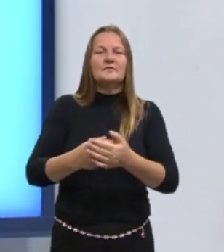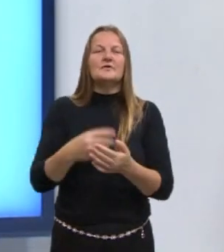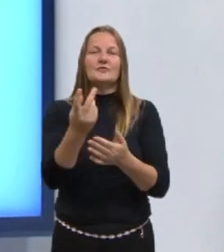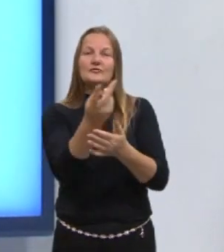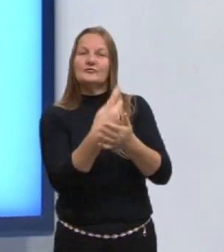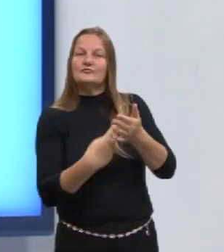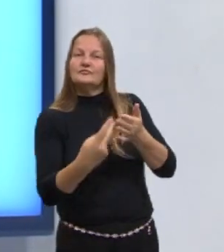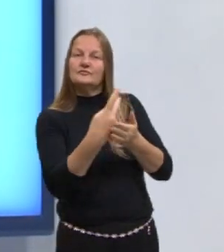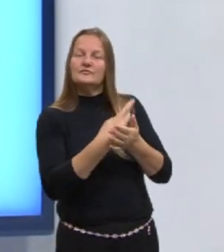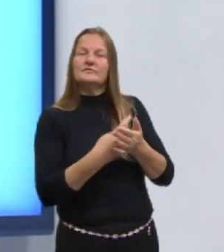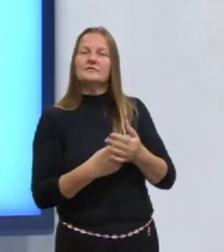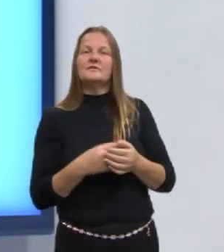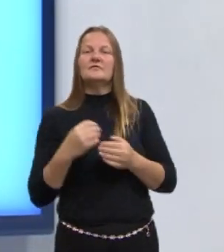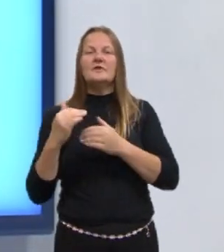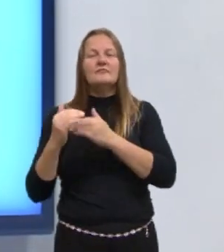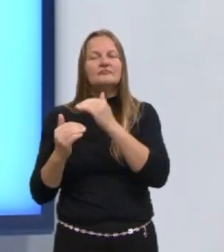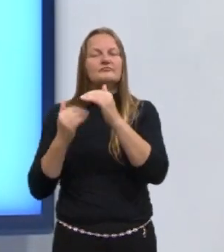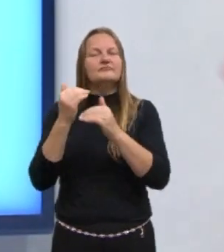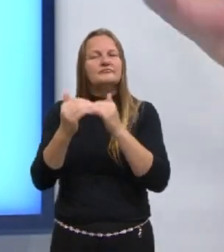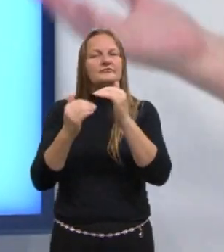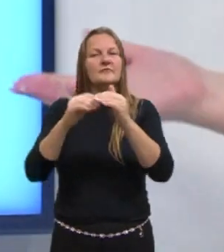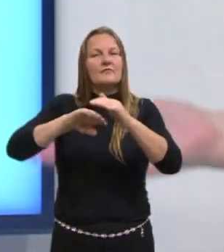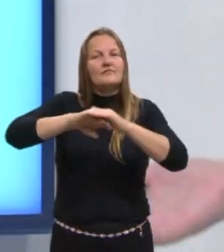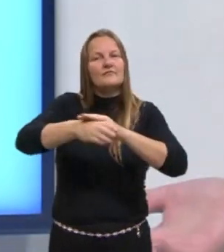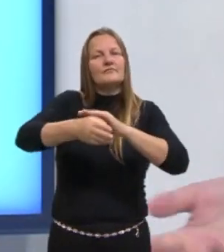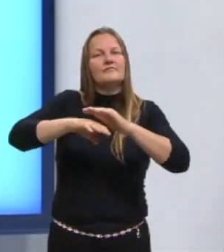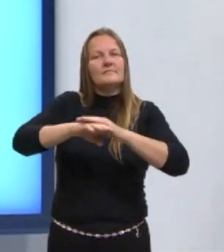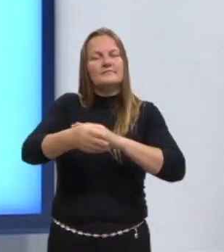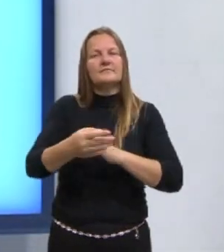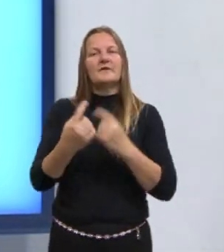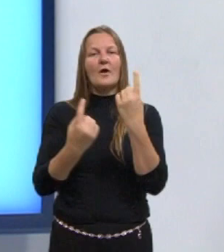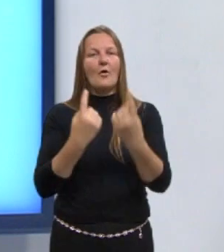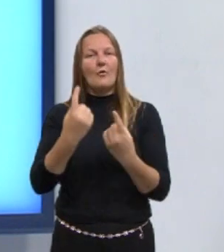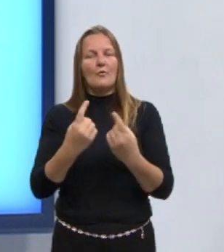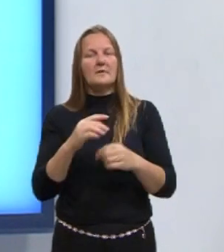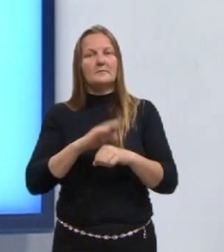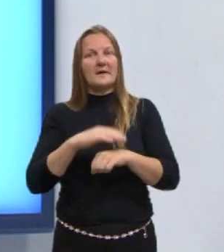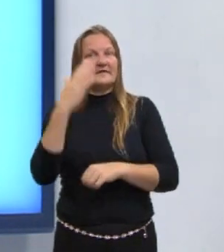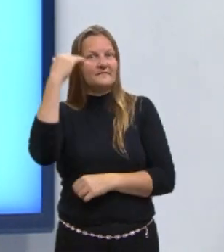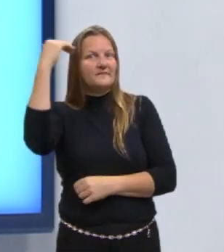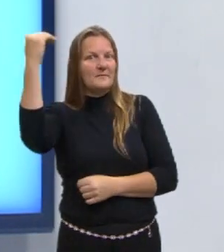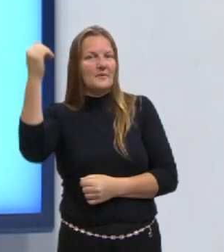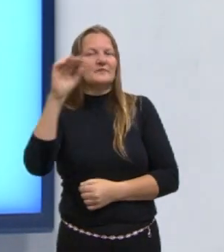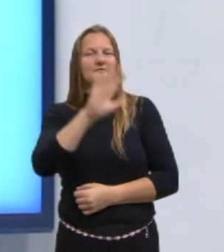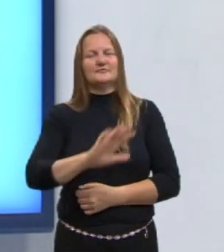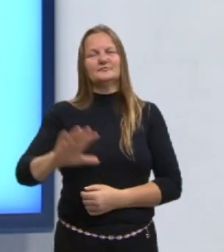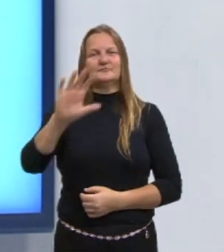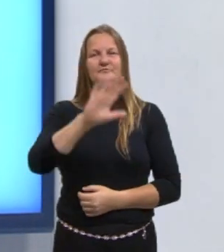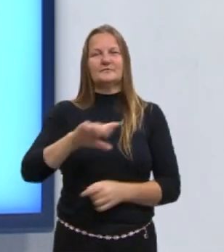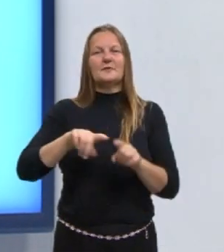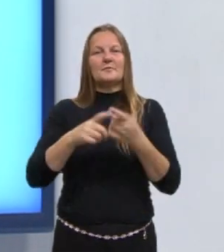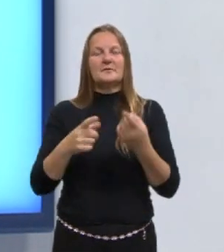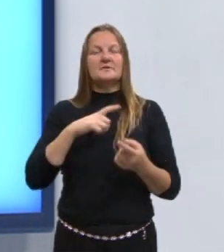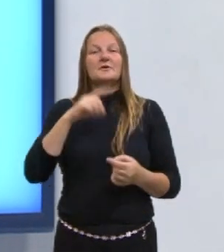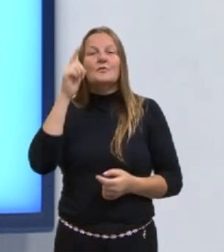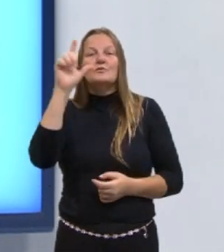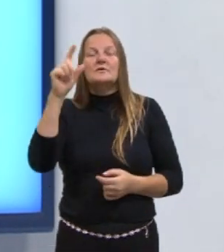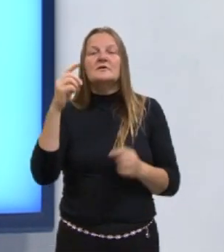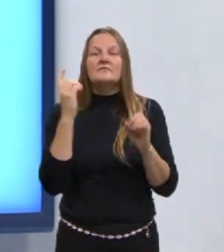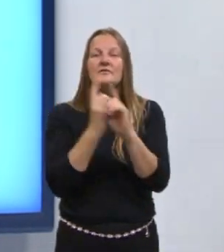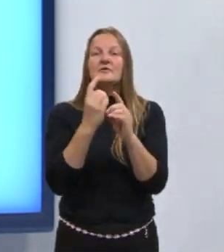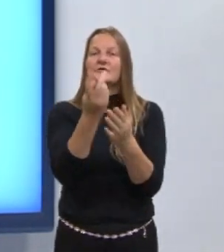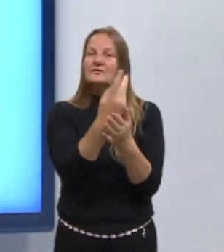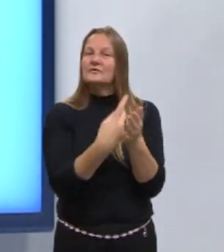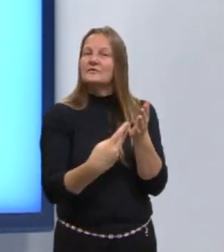até os mais antigos, isso vem mudando, né? Aqui eu trouxe só algumas imagens mais genéricas, mas a gente já consegue ver em vários